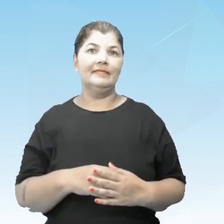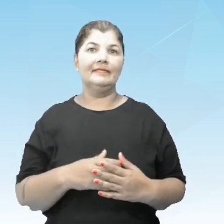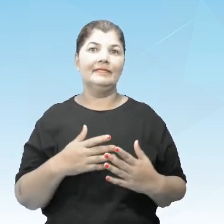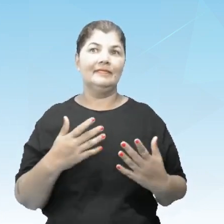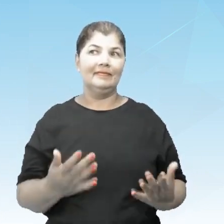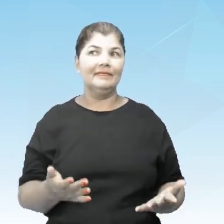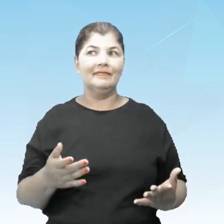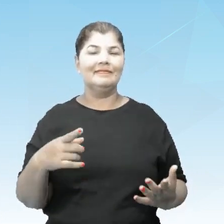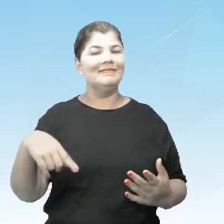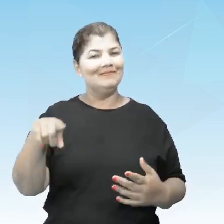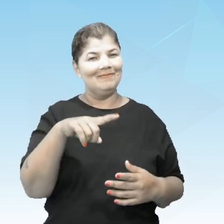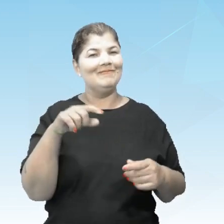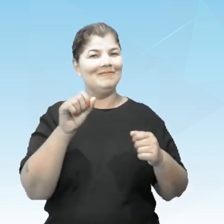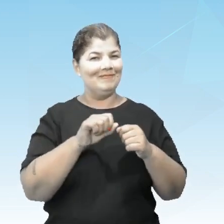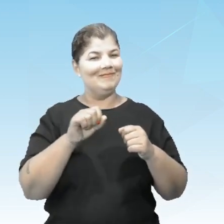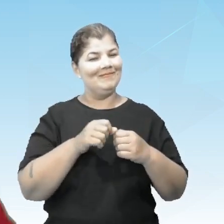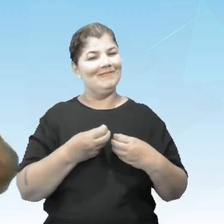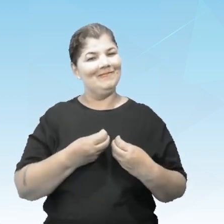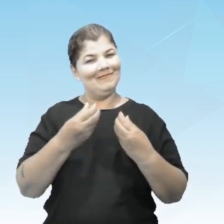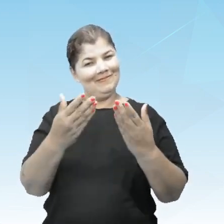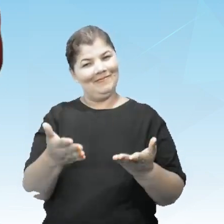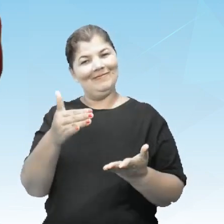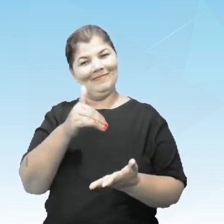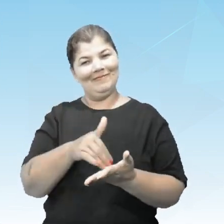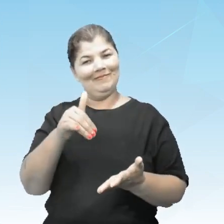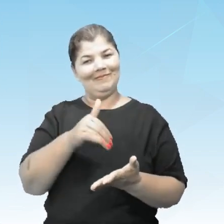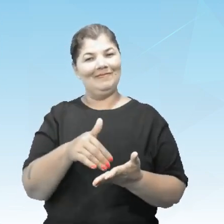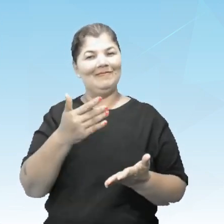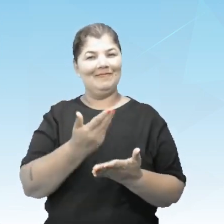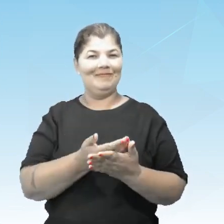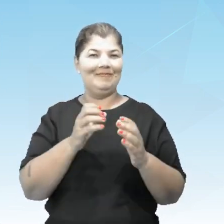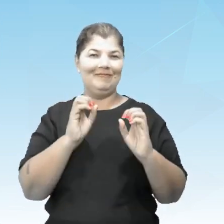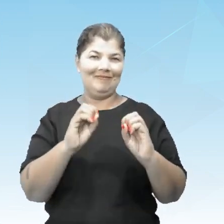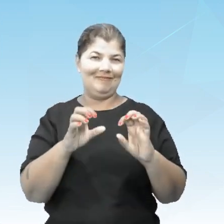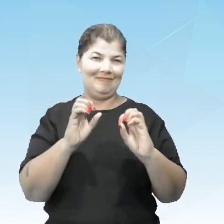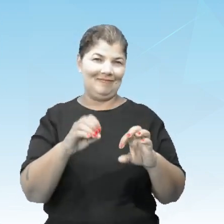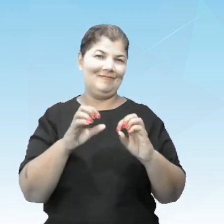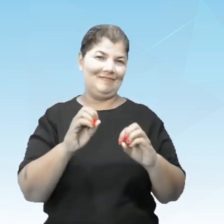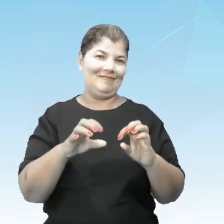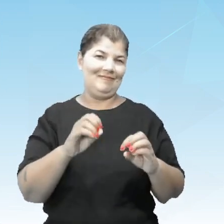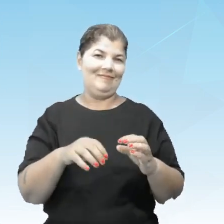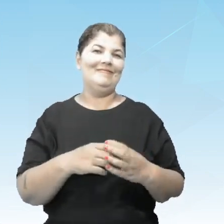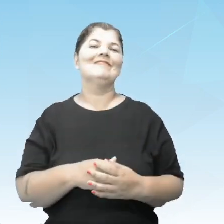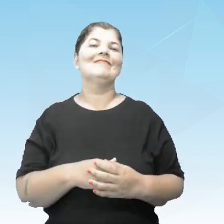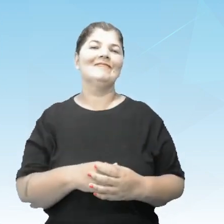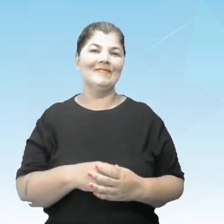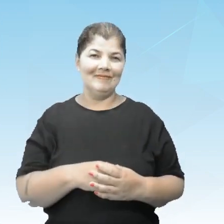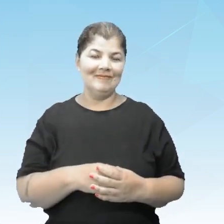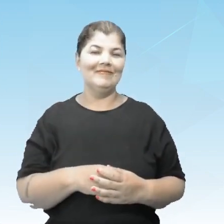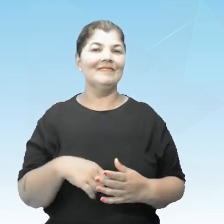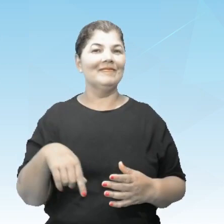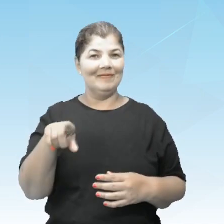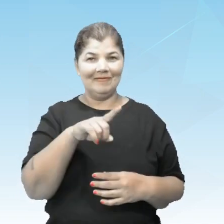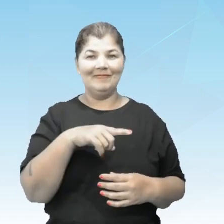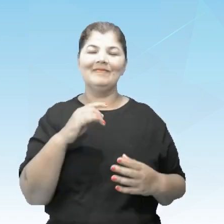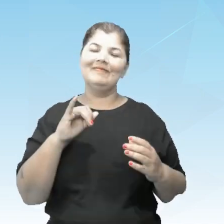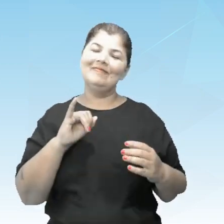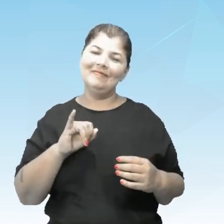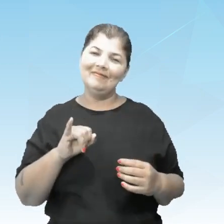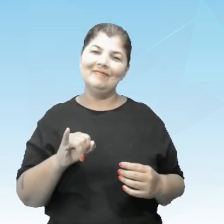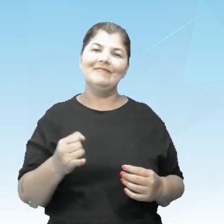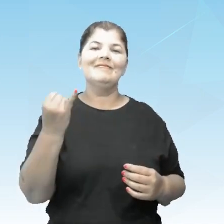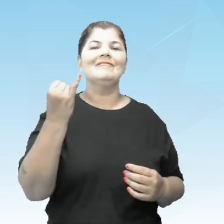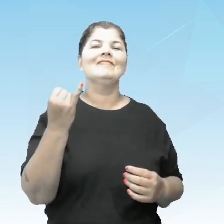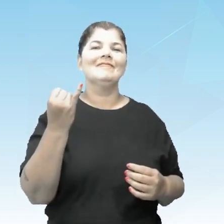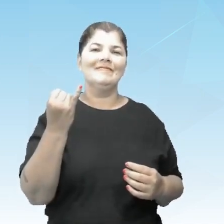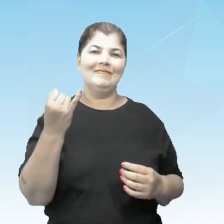programa foi feito para vocês, pela Secretaria da Educação do Estado de Pernambuco. E espero que vocês aproveitem.